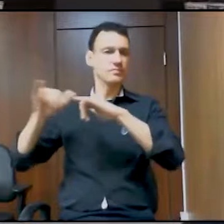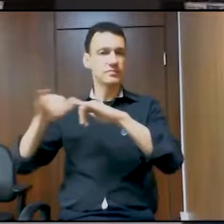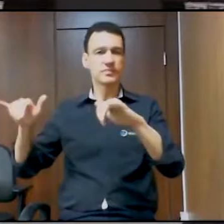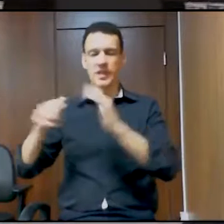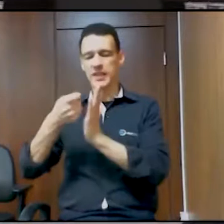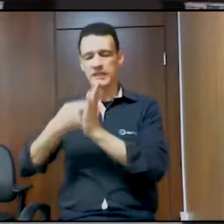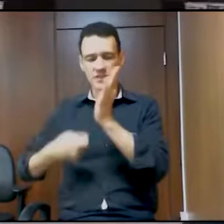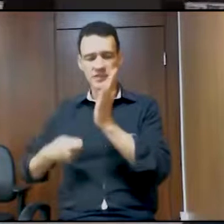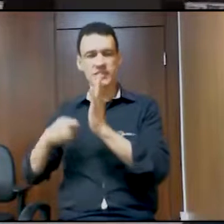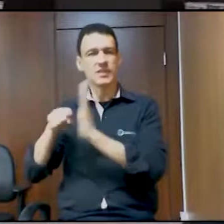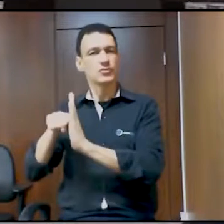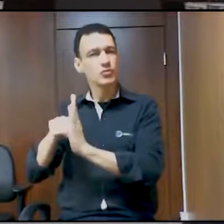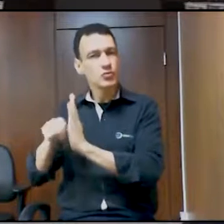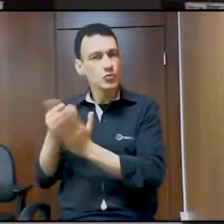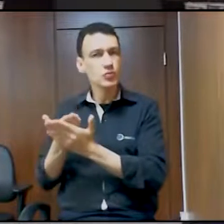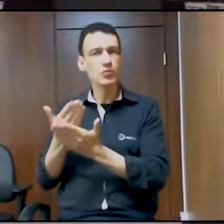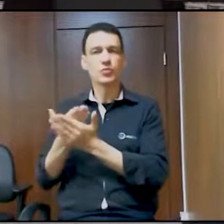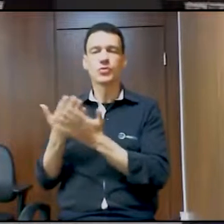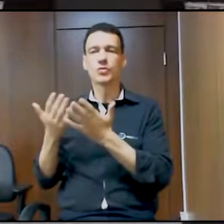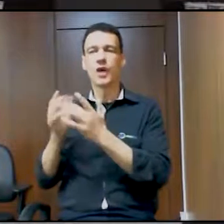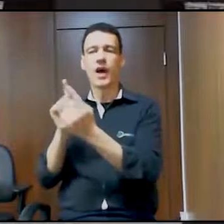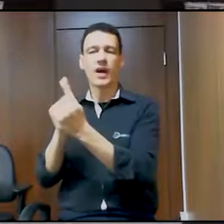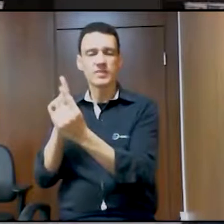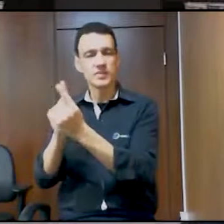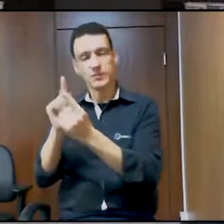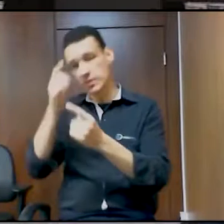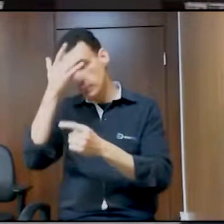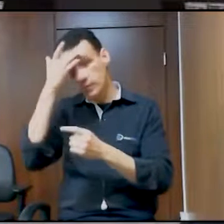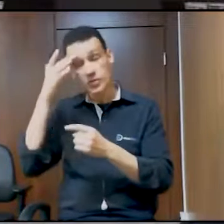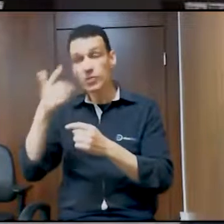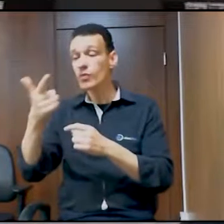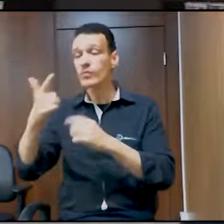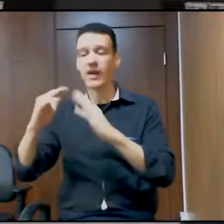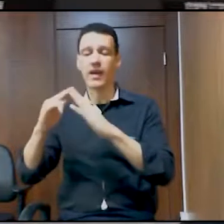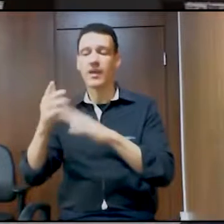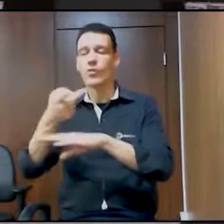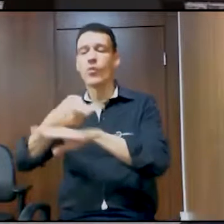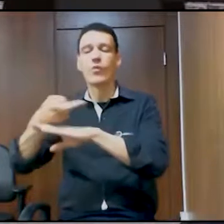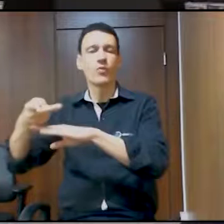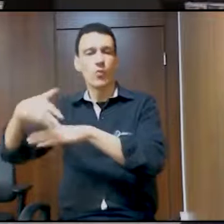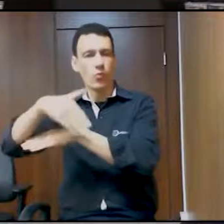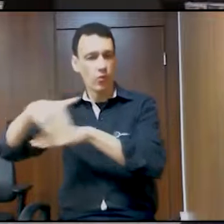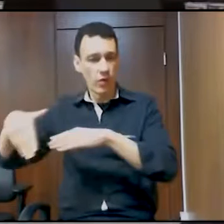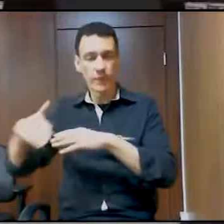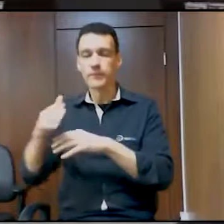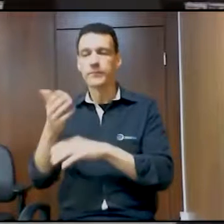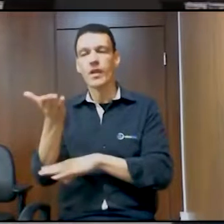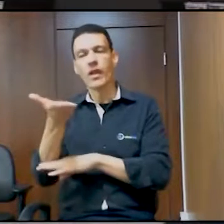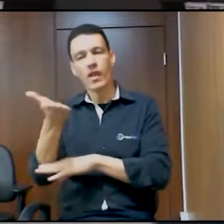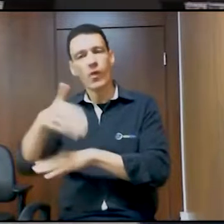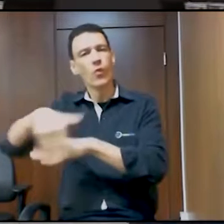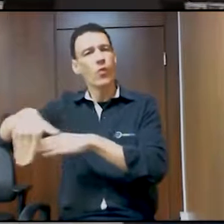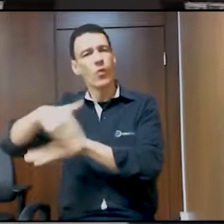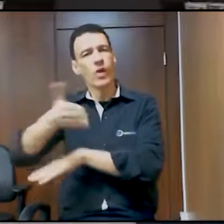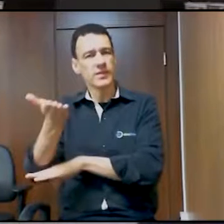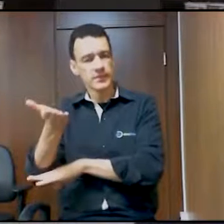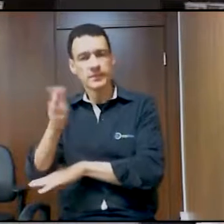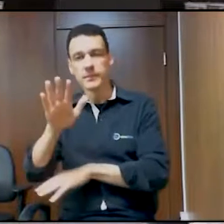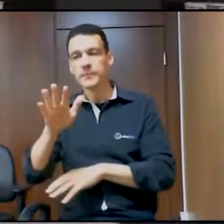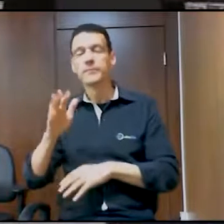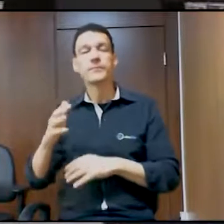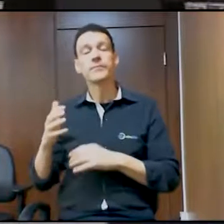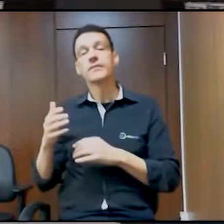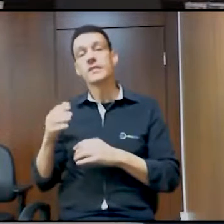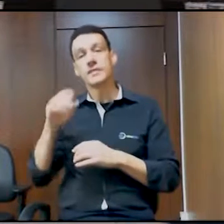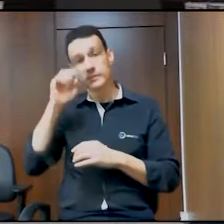registros, de estudos de casos de atendimento habitacional para a população em situação de rua, consolidando uma metodologia que ficou conhecida como moradia